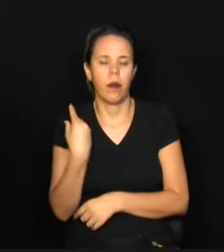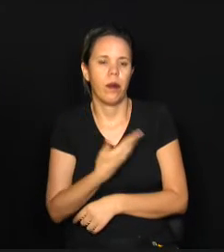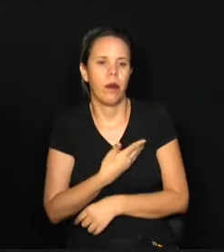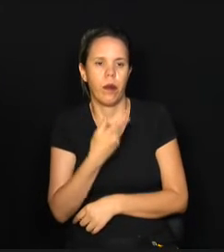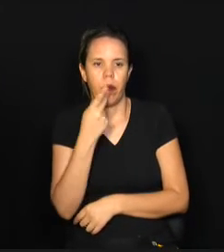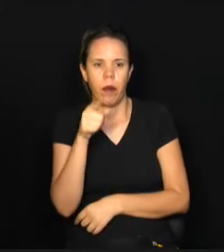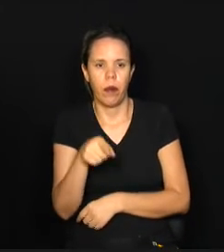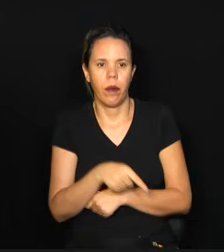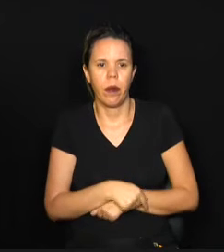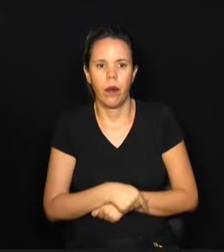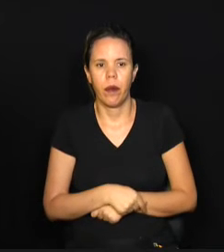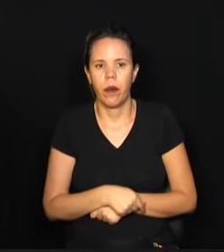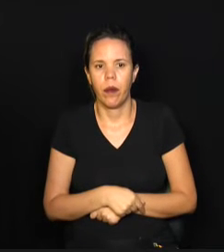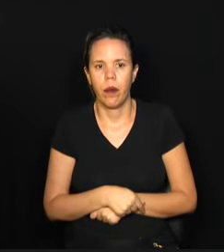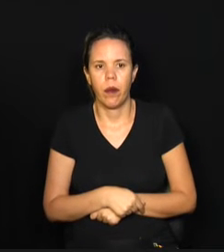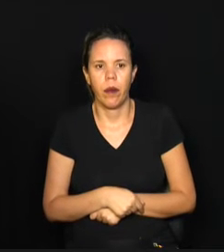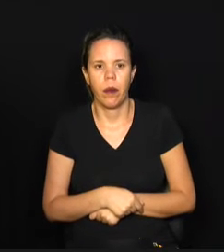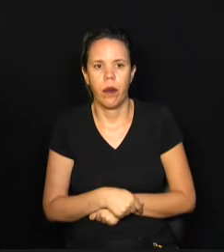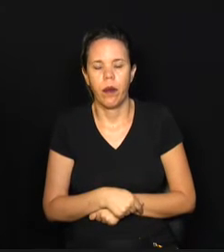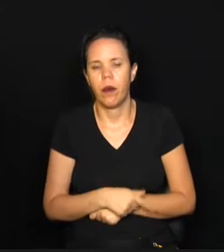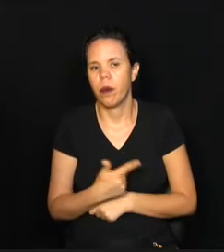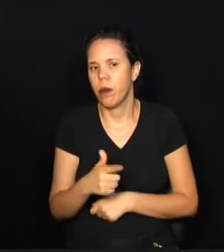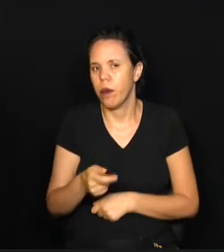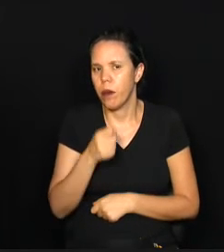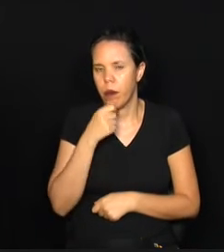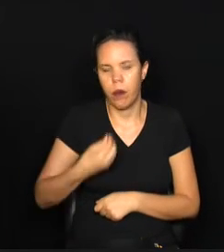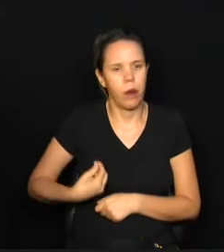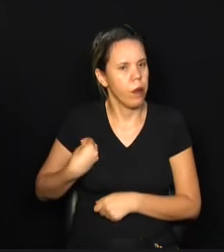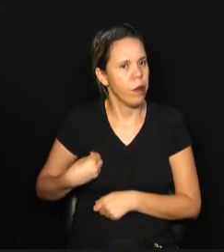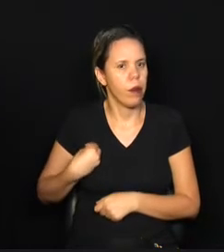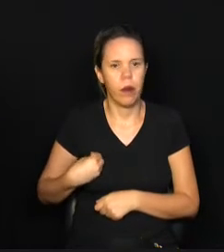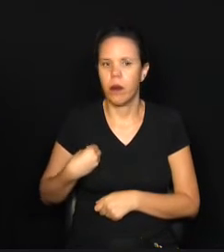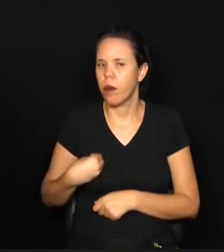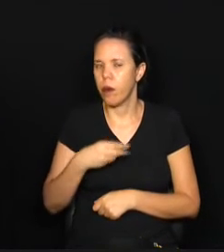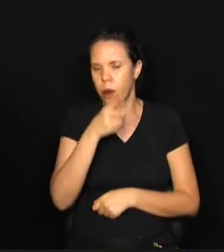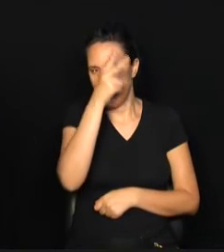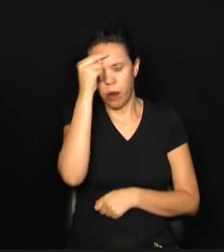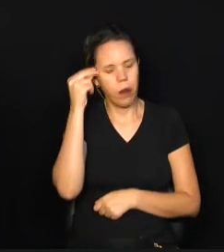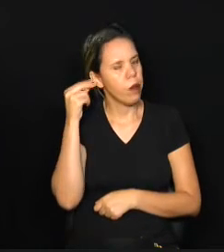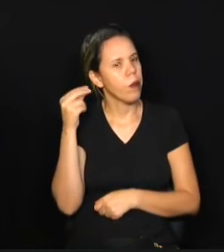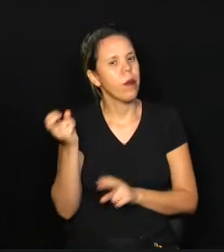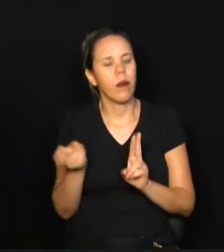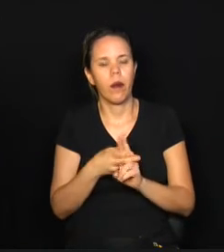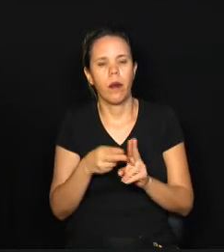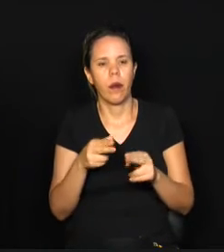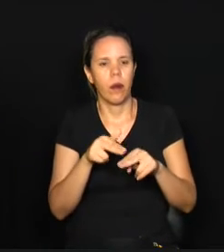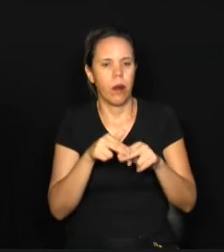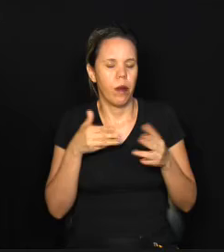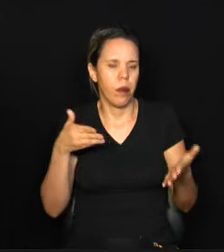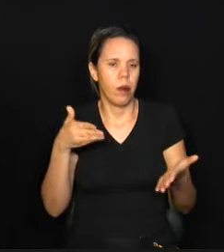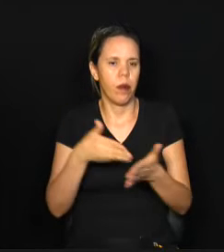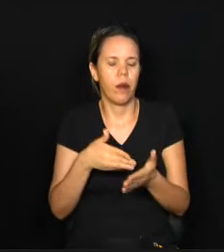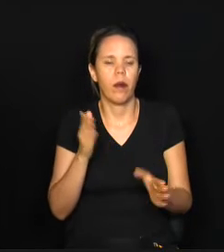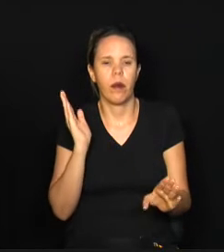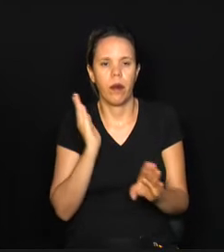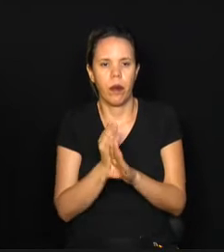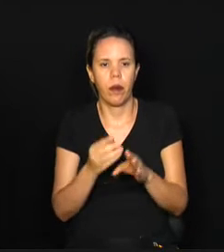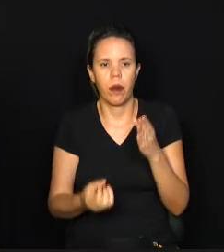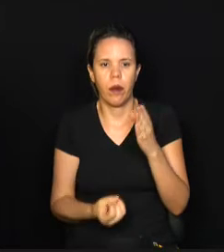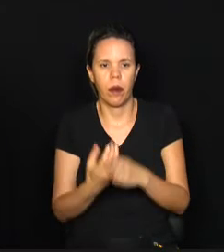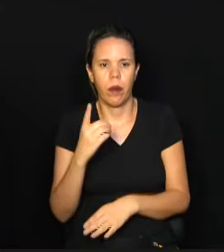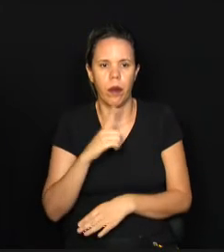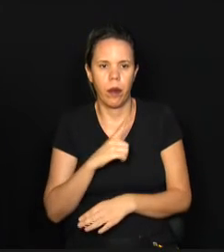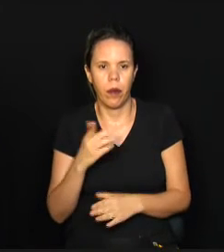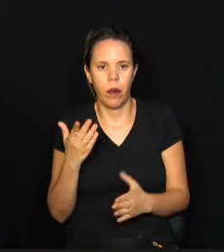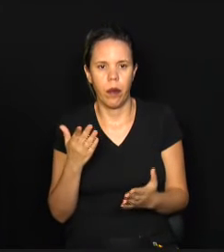aí perguntou. Então, assim, não estamos ainda no sistema público justamente pela essa barreira que encontramos